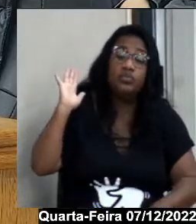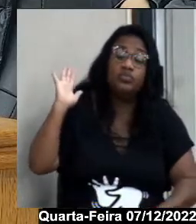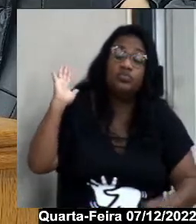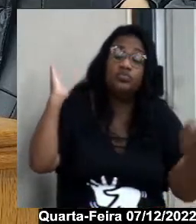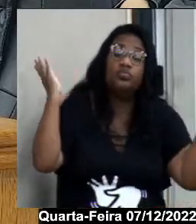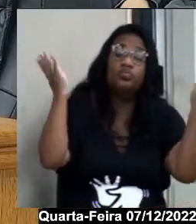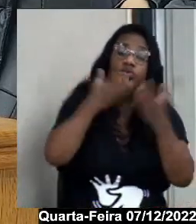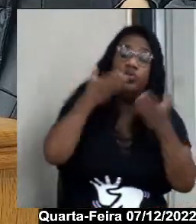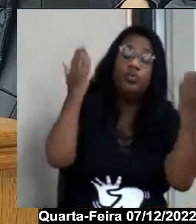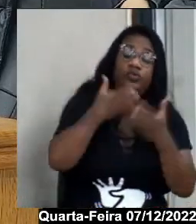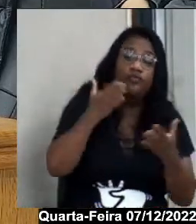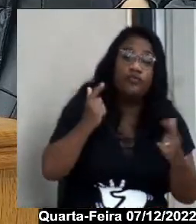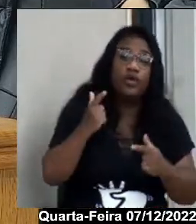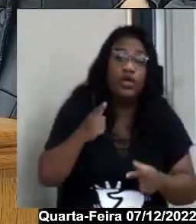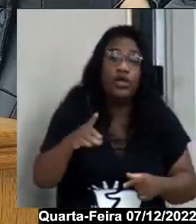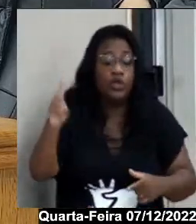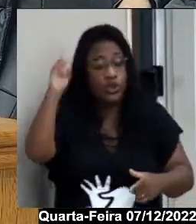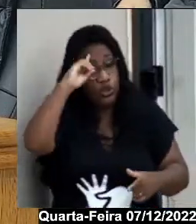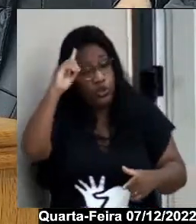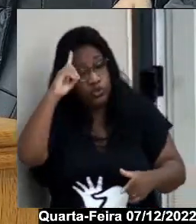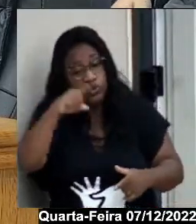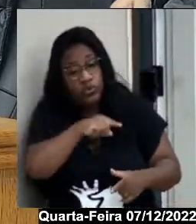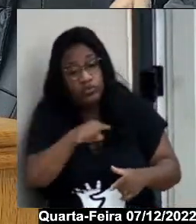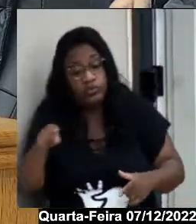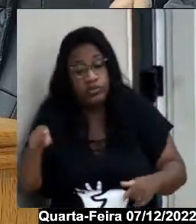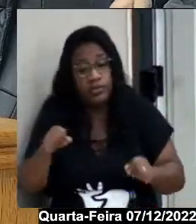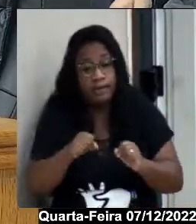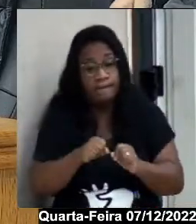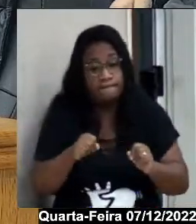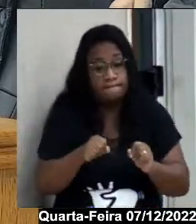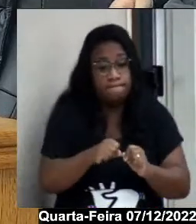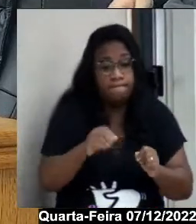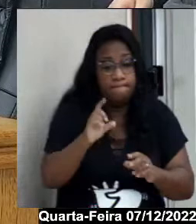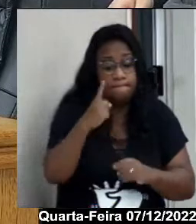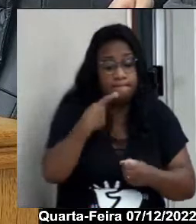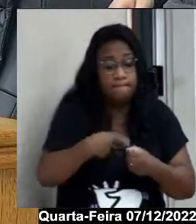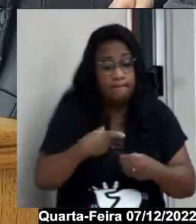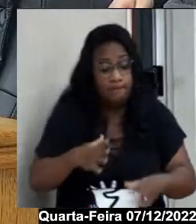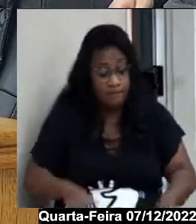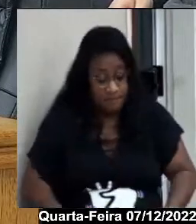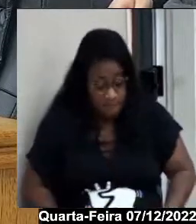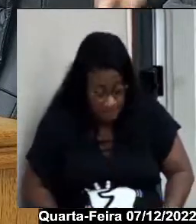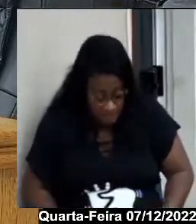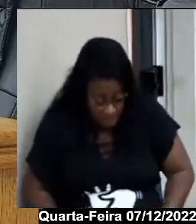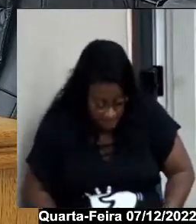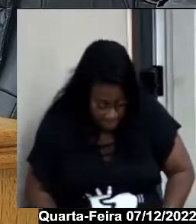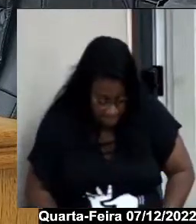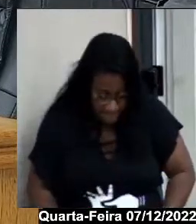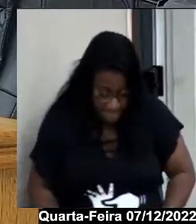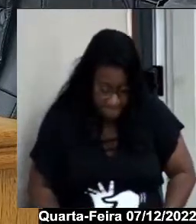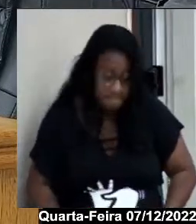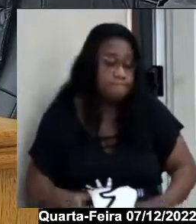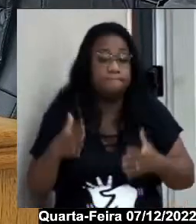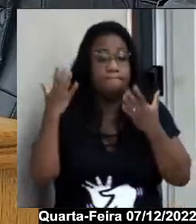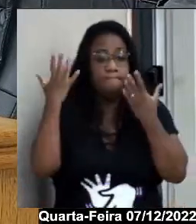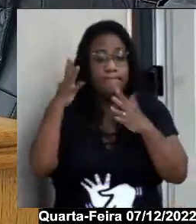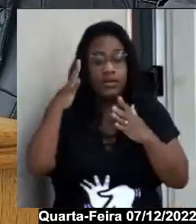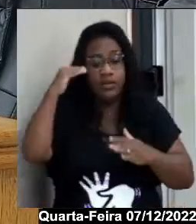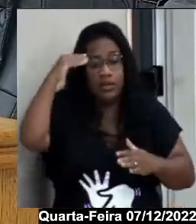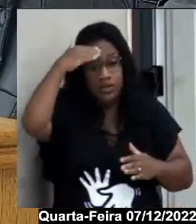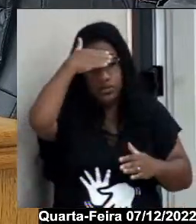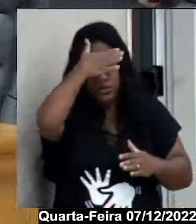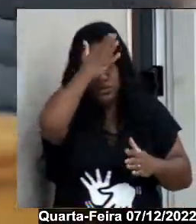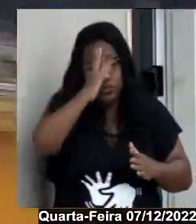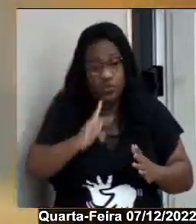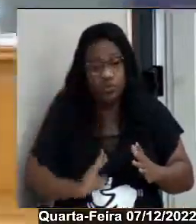a dia aqui. Todos os dias eu vou trazer o que você faz na cidade. Tá bom? Obrigado, vereadores. Parabéns, vereador Lúcio